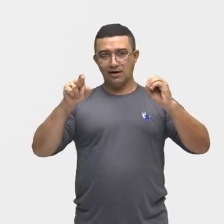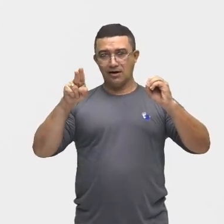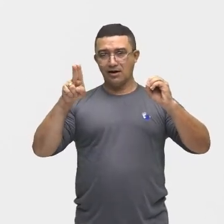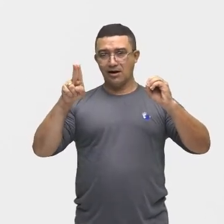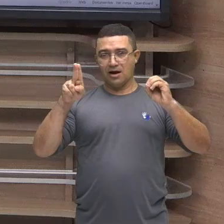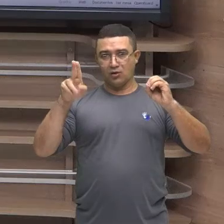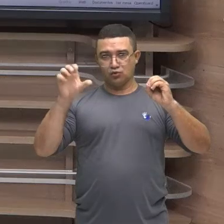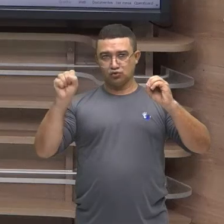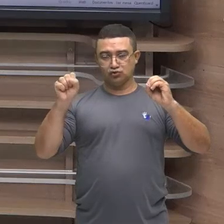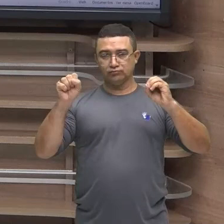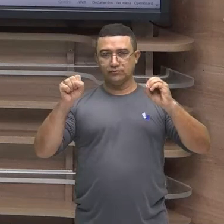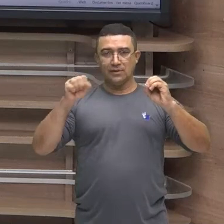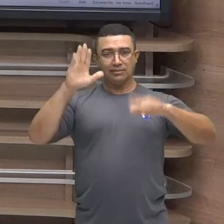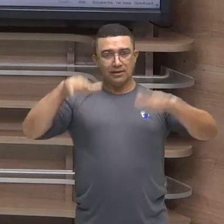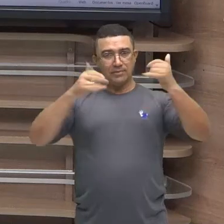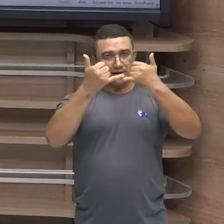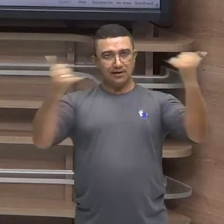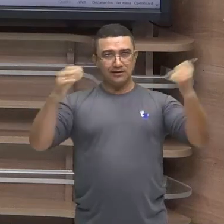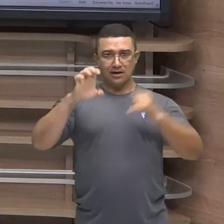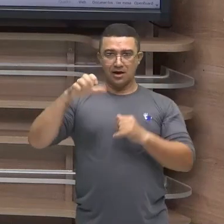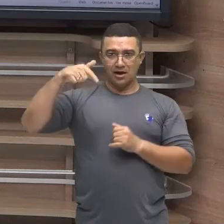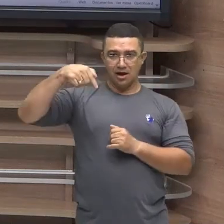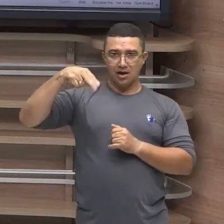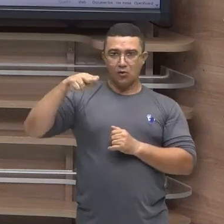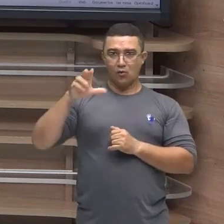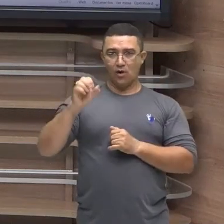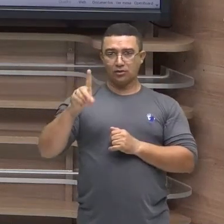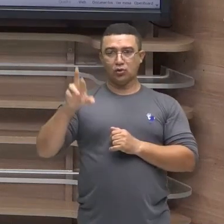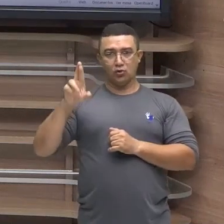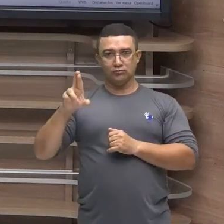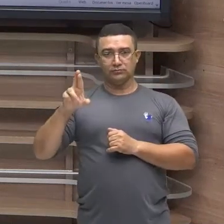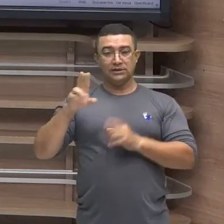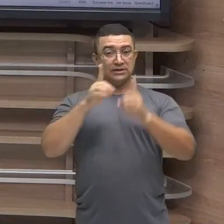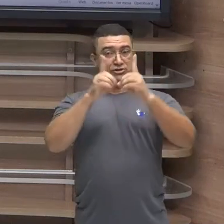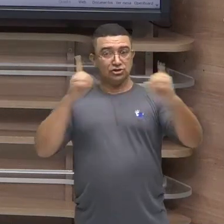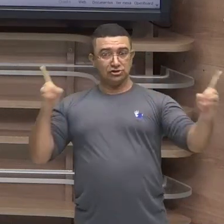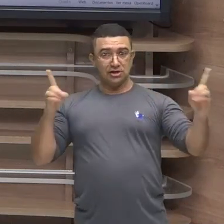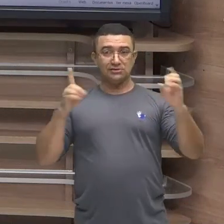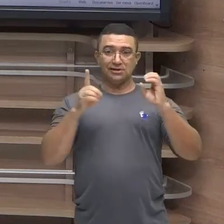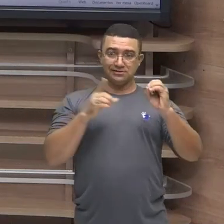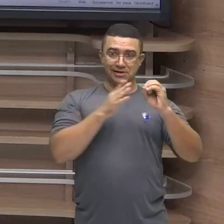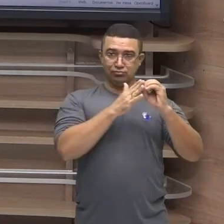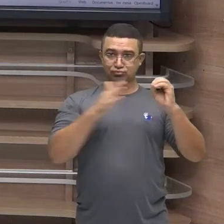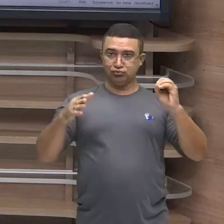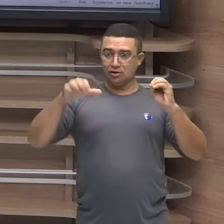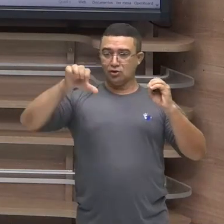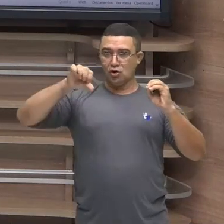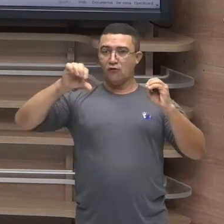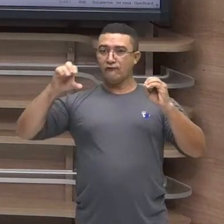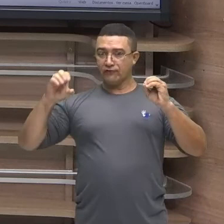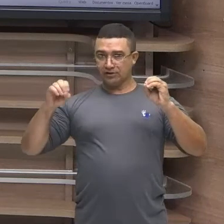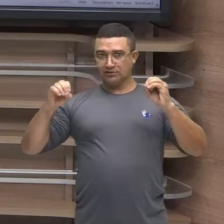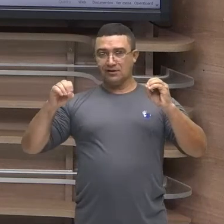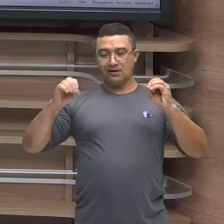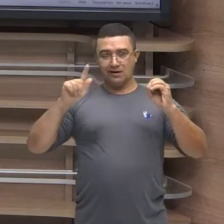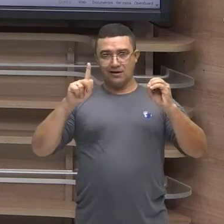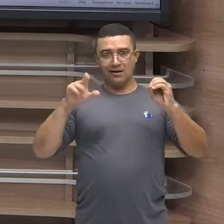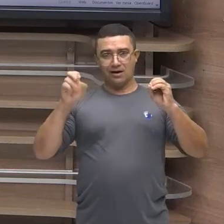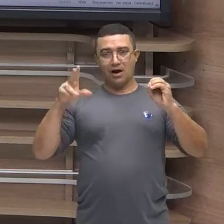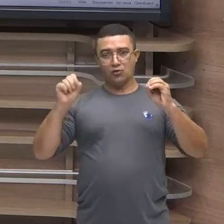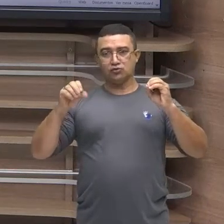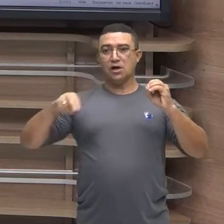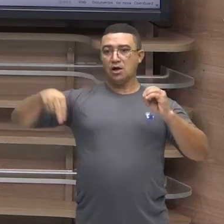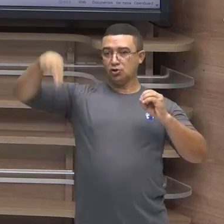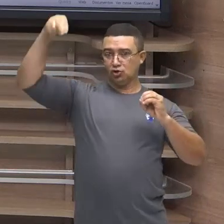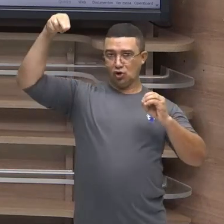do Equador. Então, a gente tem uma distância da linha do Equador de 0 a 90 graus ao norte e de 0 a